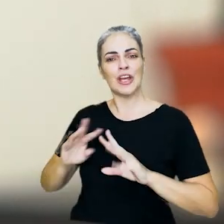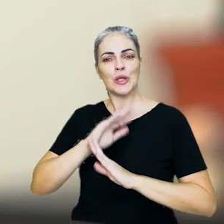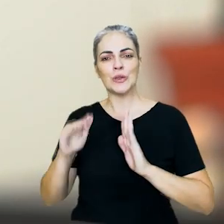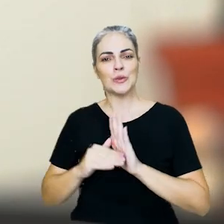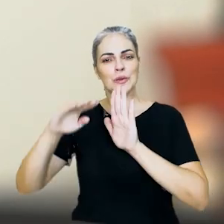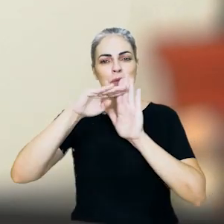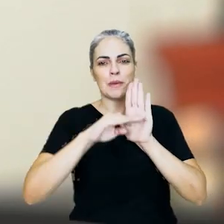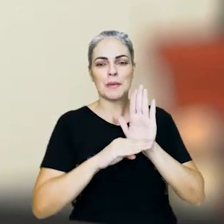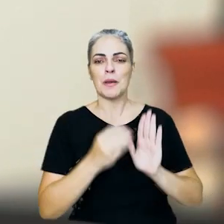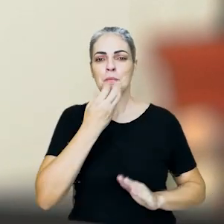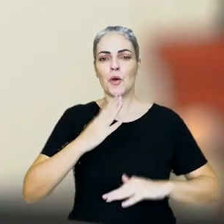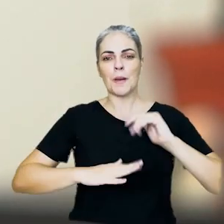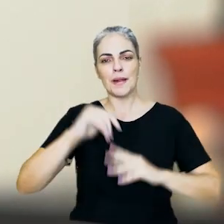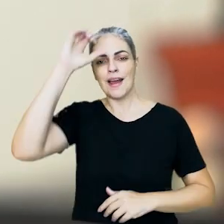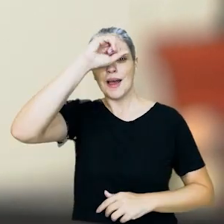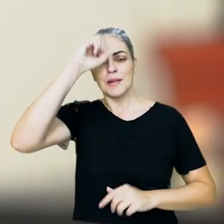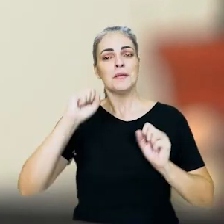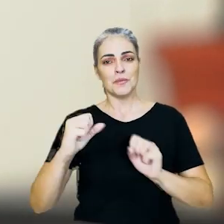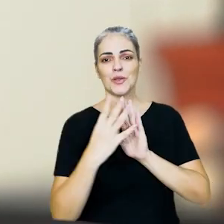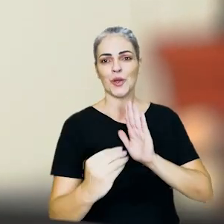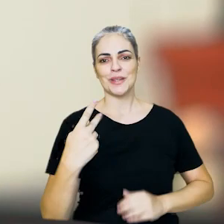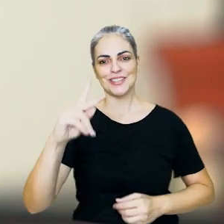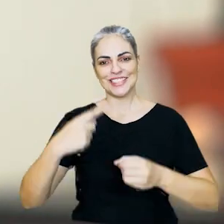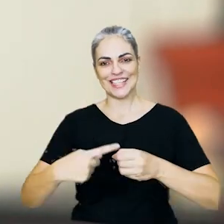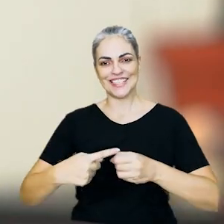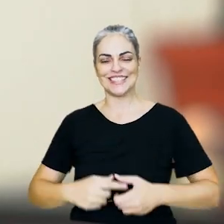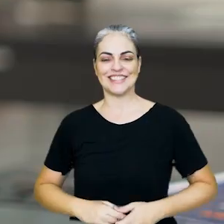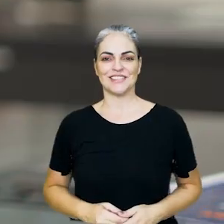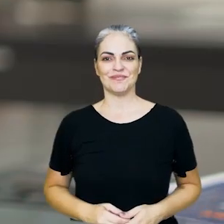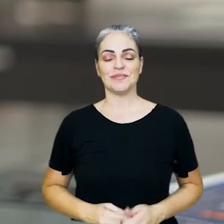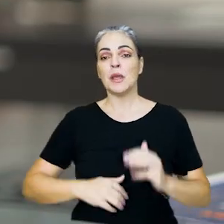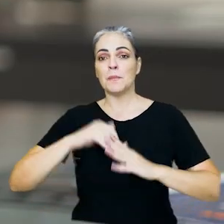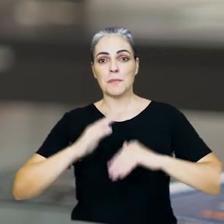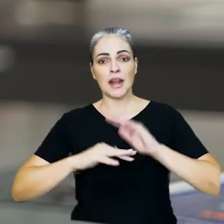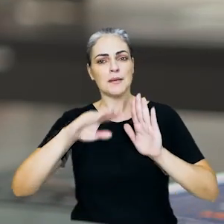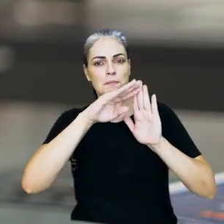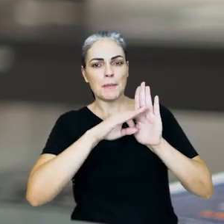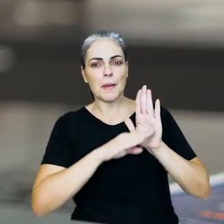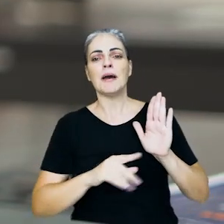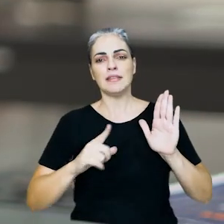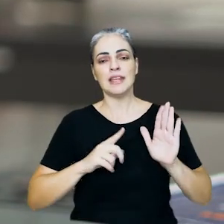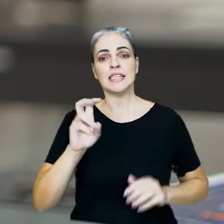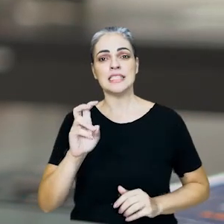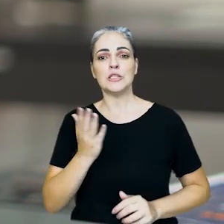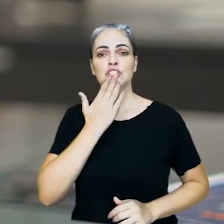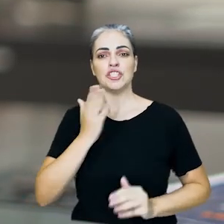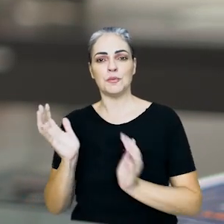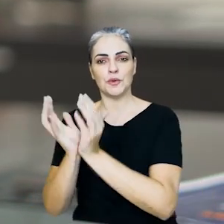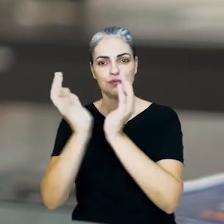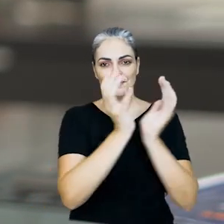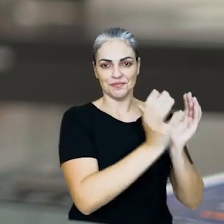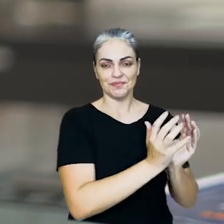o Banco de Boas Práticas, aprender com elas e implementá-las nas suas localidades. As práticas destacadas em 2023